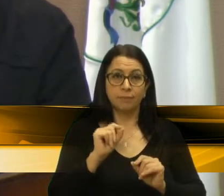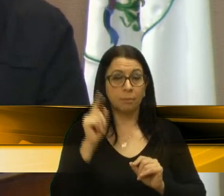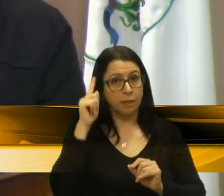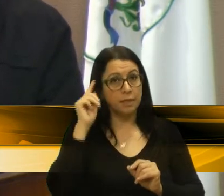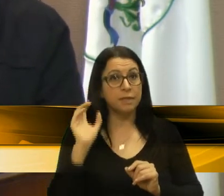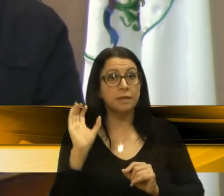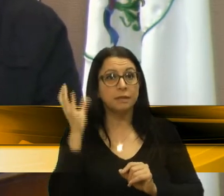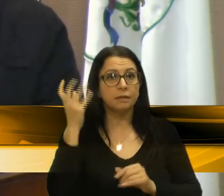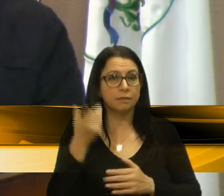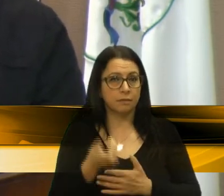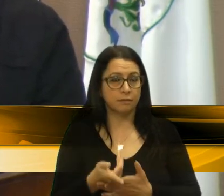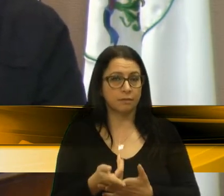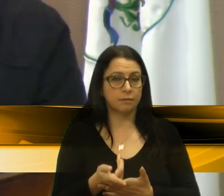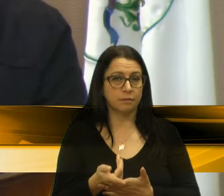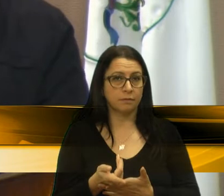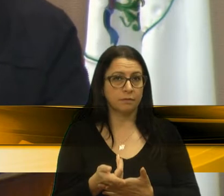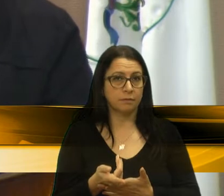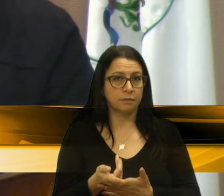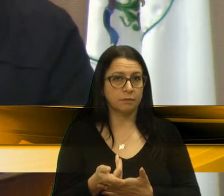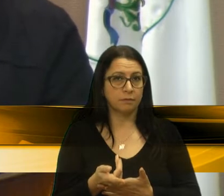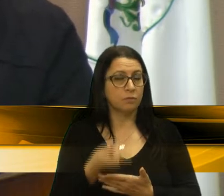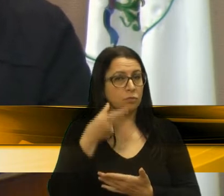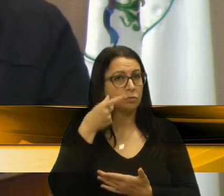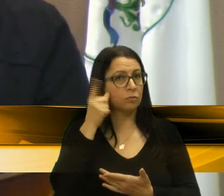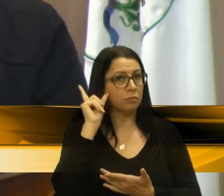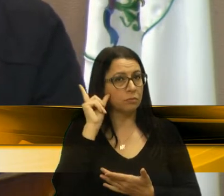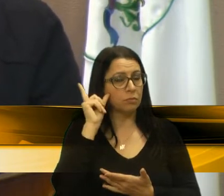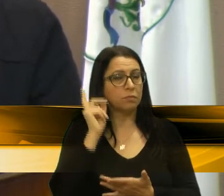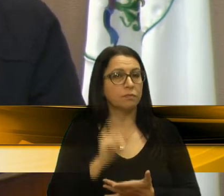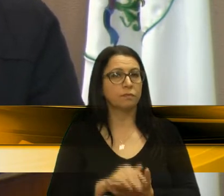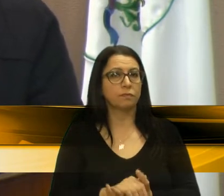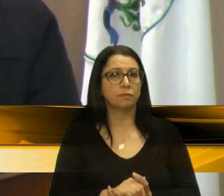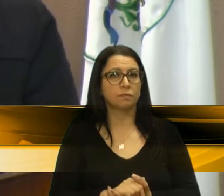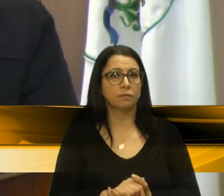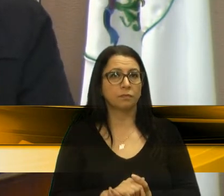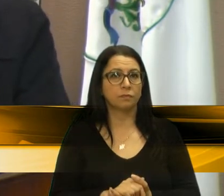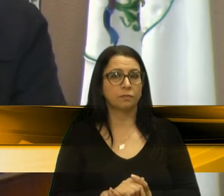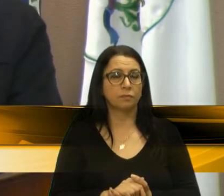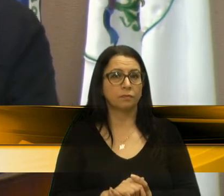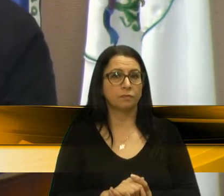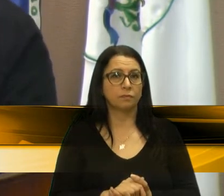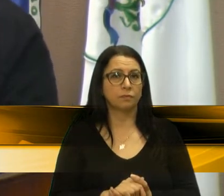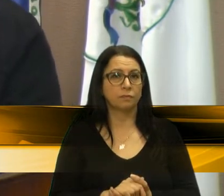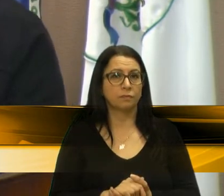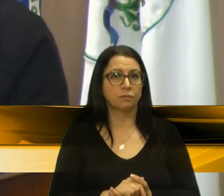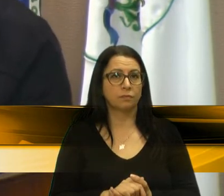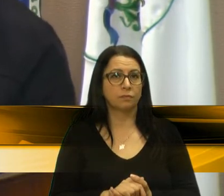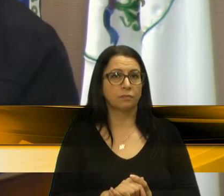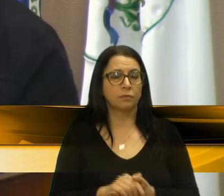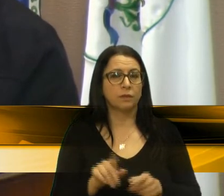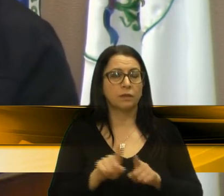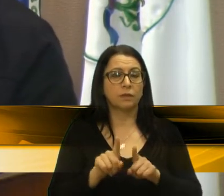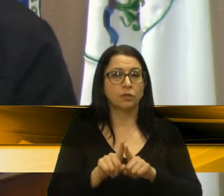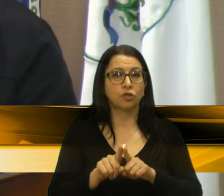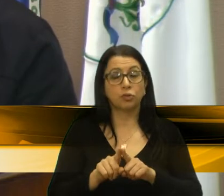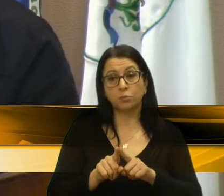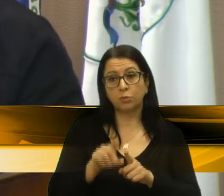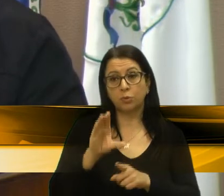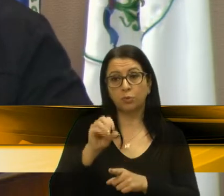decisão de ontem, no sentido da condenação do